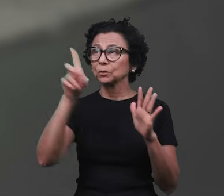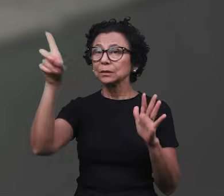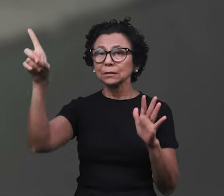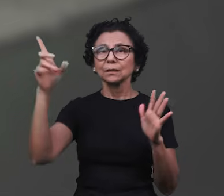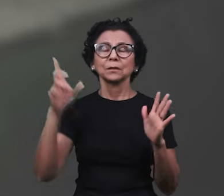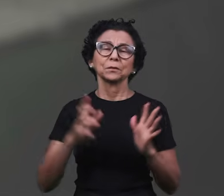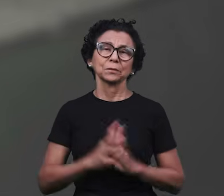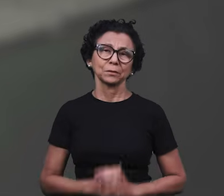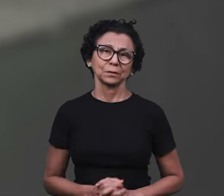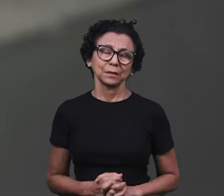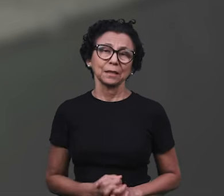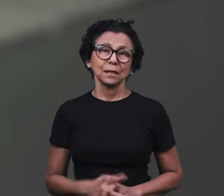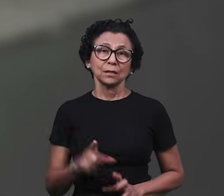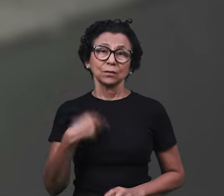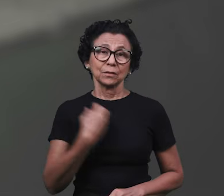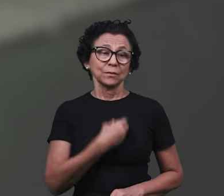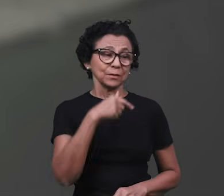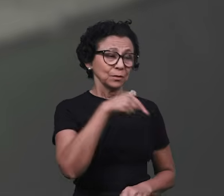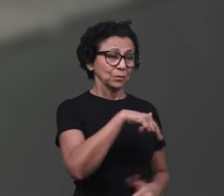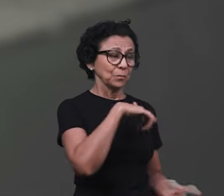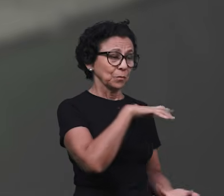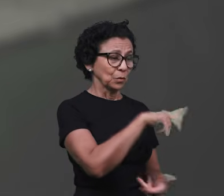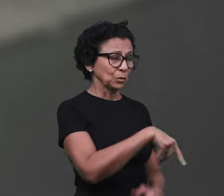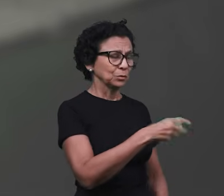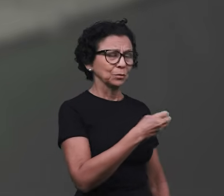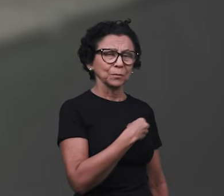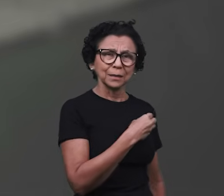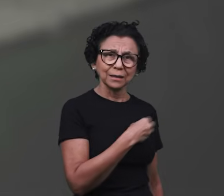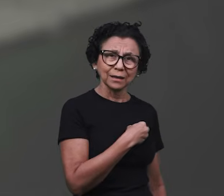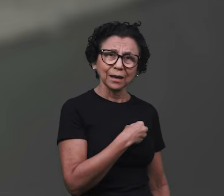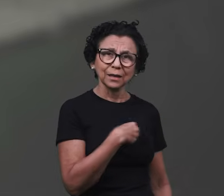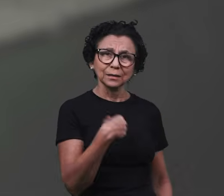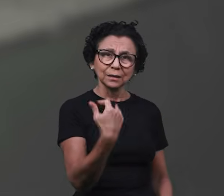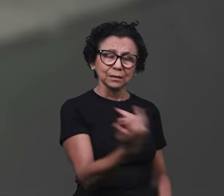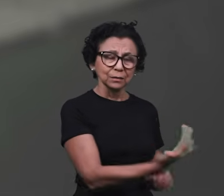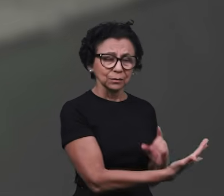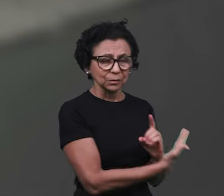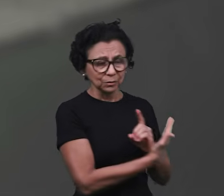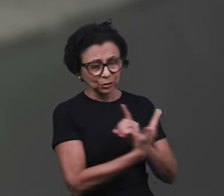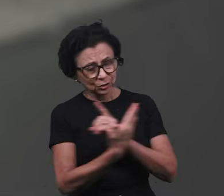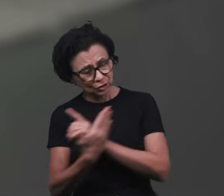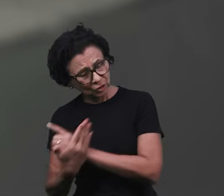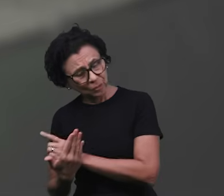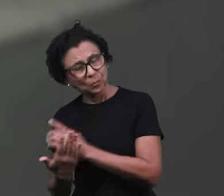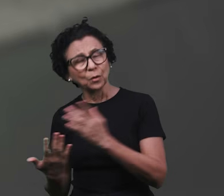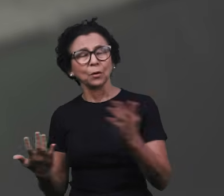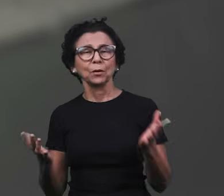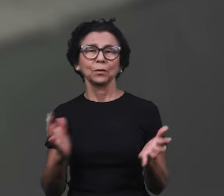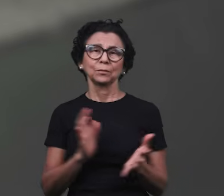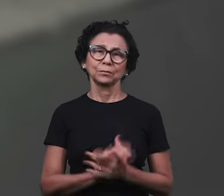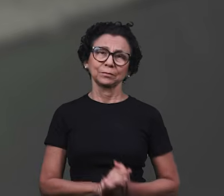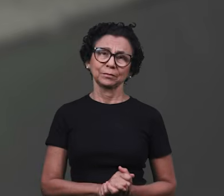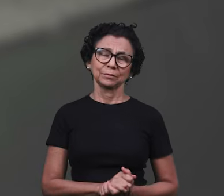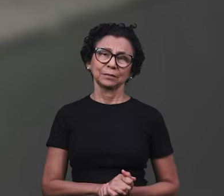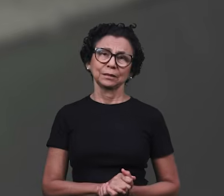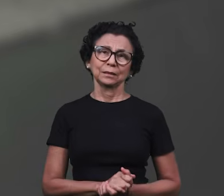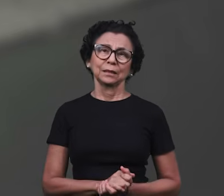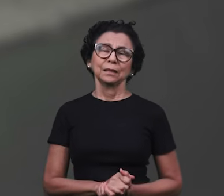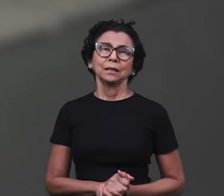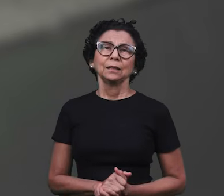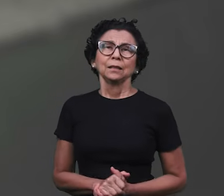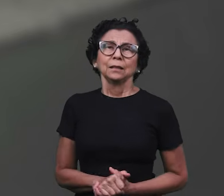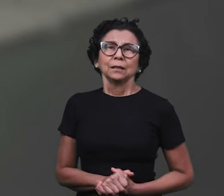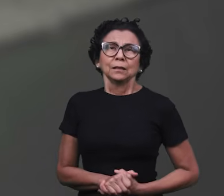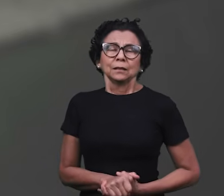vos chamou das trevas para a sua maravilhosa luz. Não era ali Arão, o cara, não. Era um homem Tinha necessitado. sangue, tinha